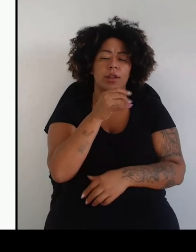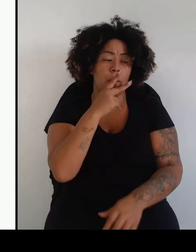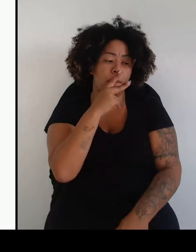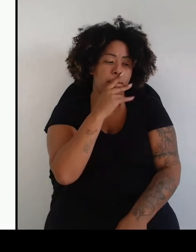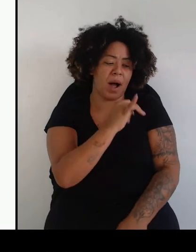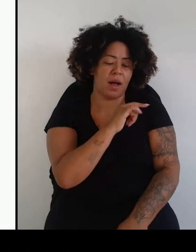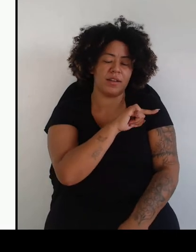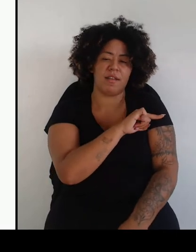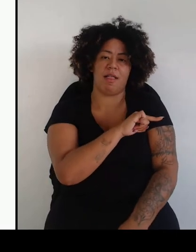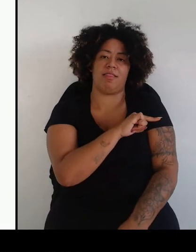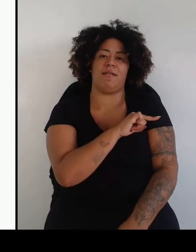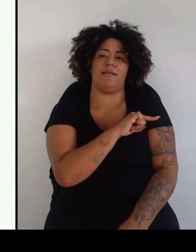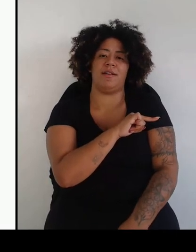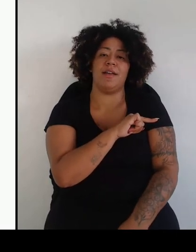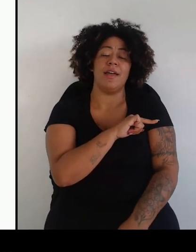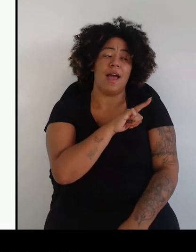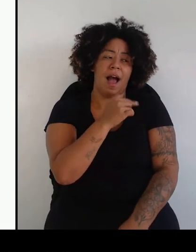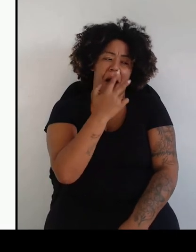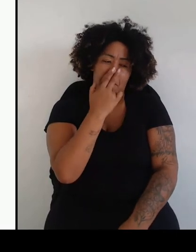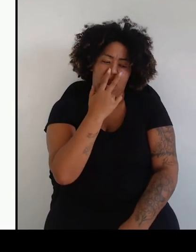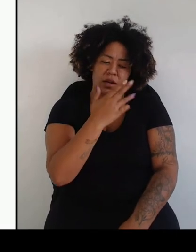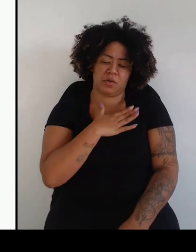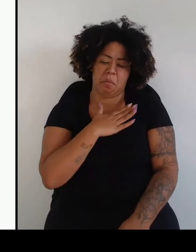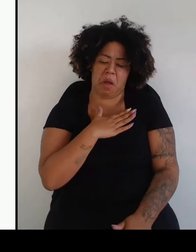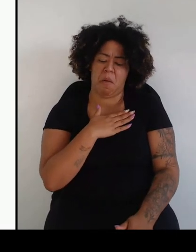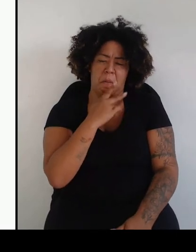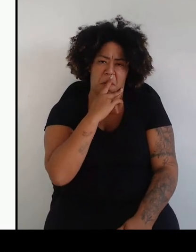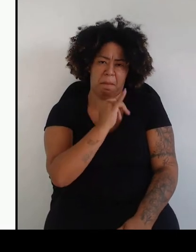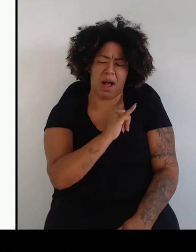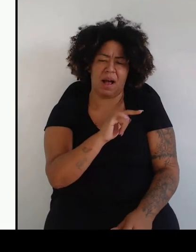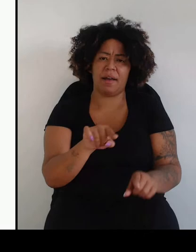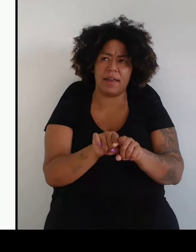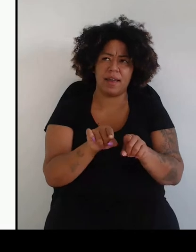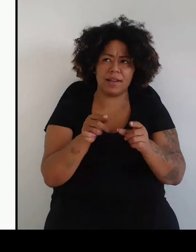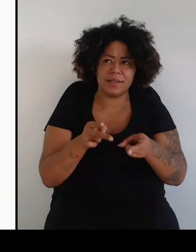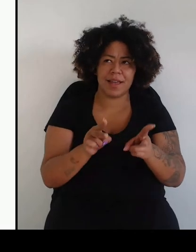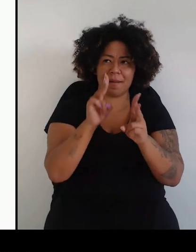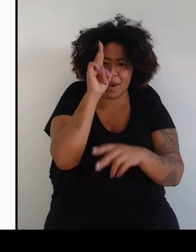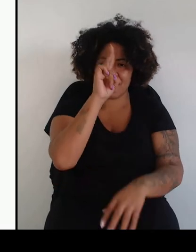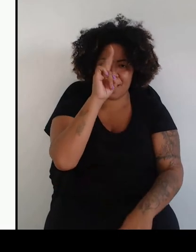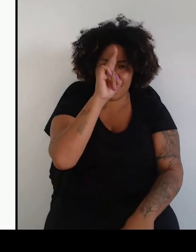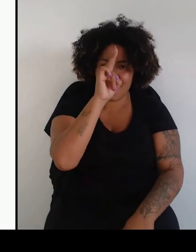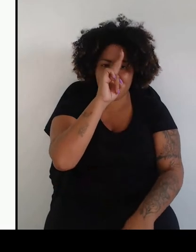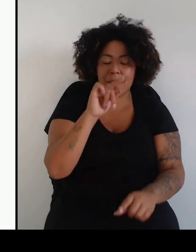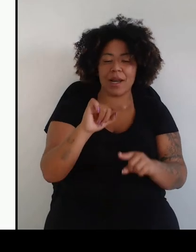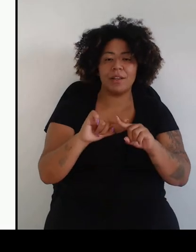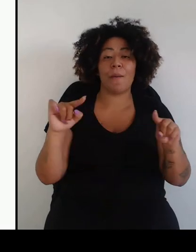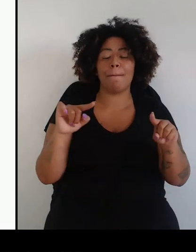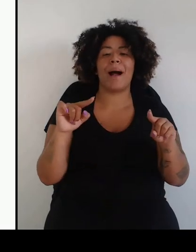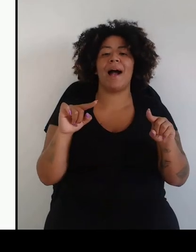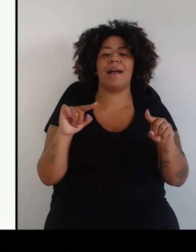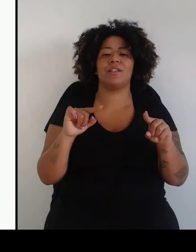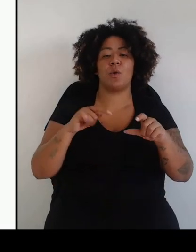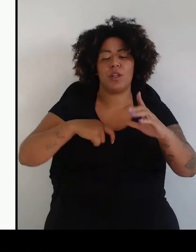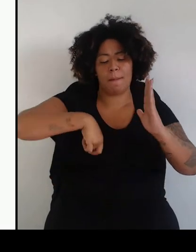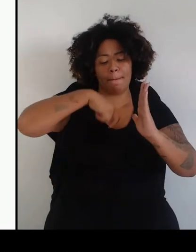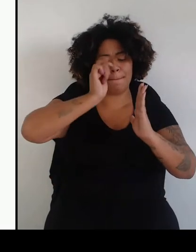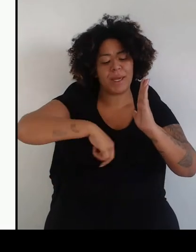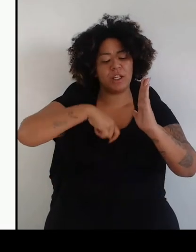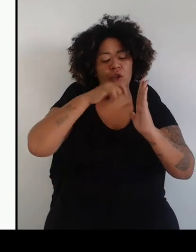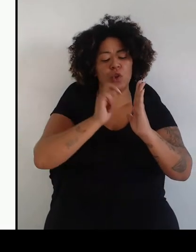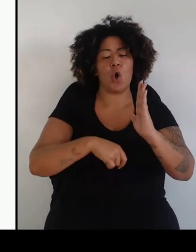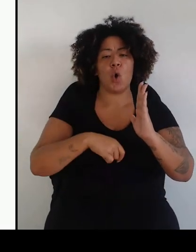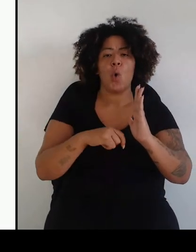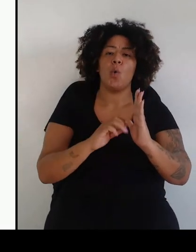ao seu próprio pai seus Retratos do Papa com a boca muito aberta e essas